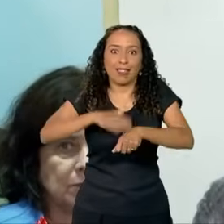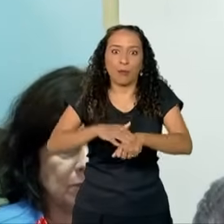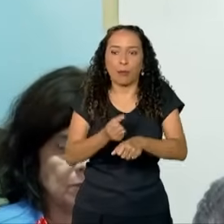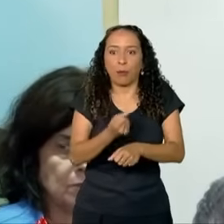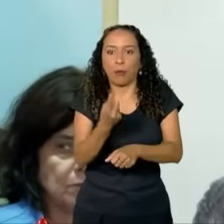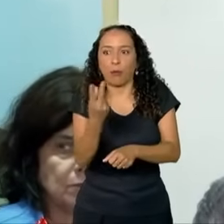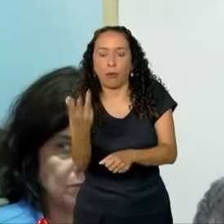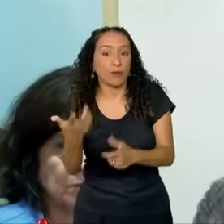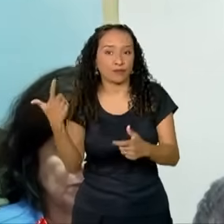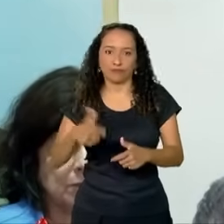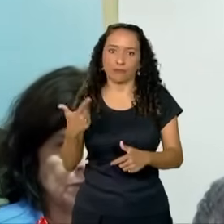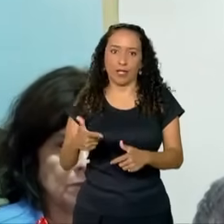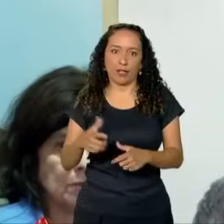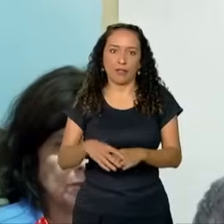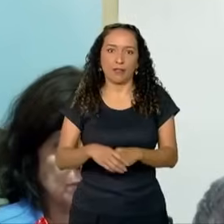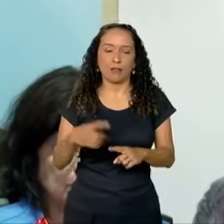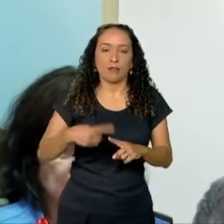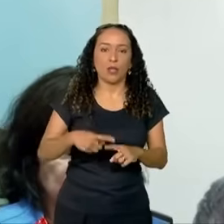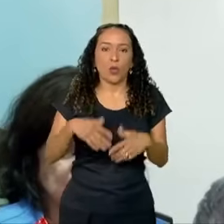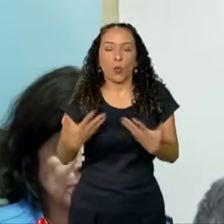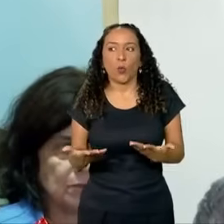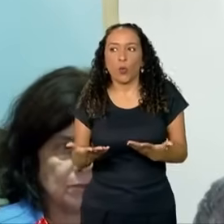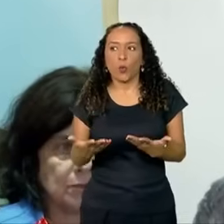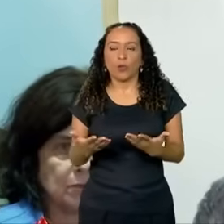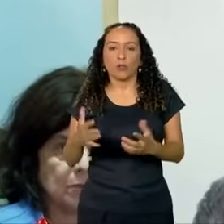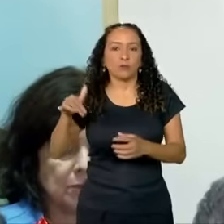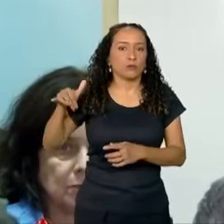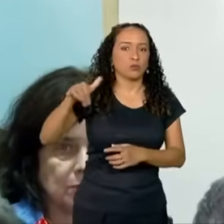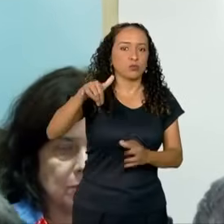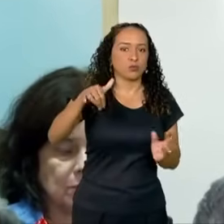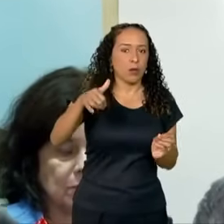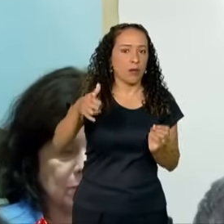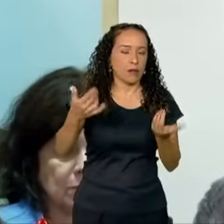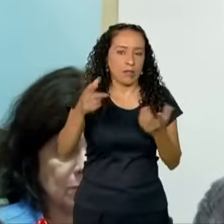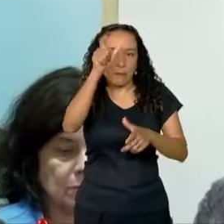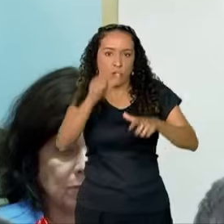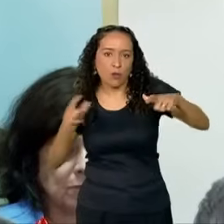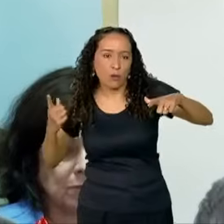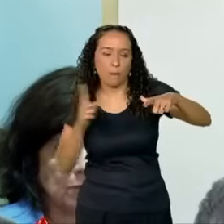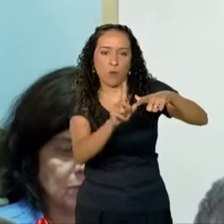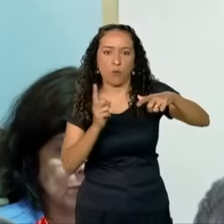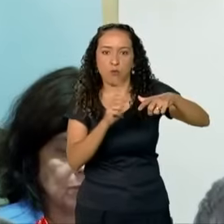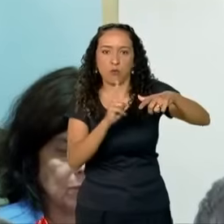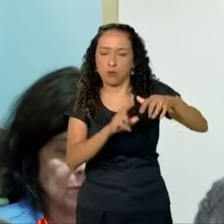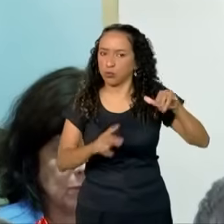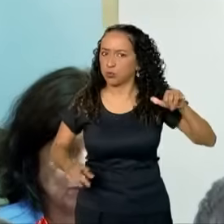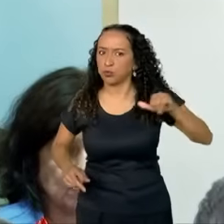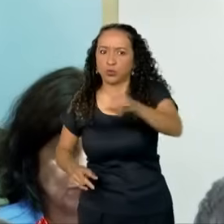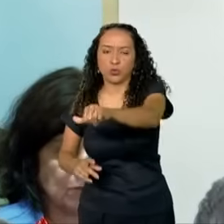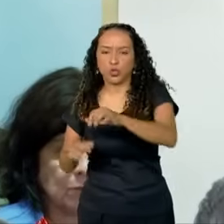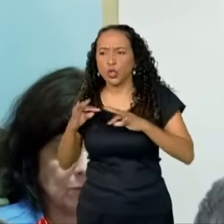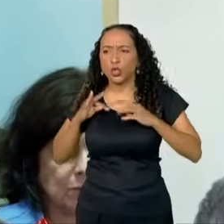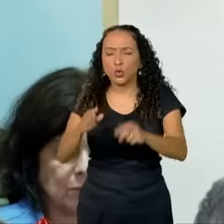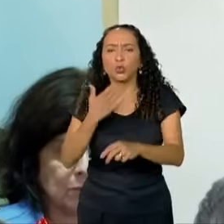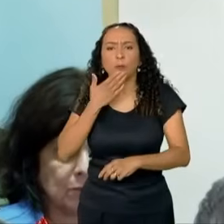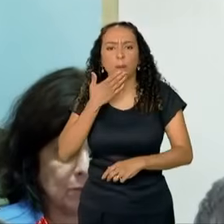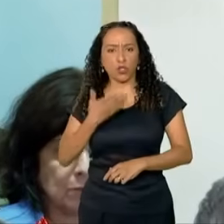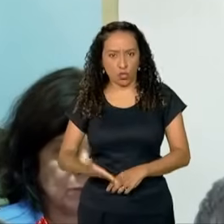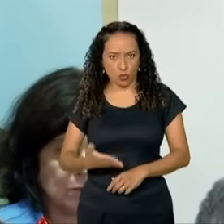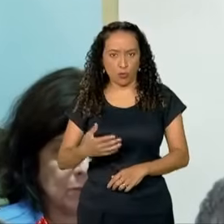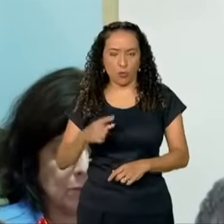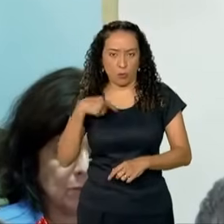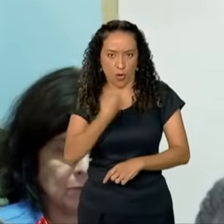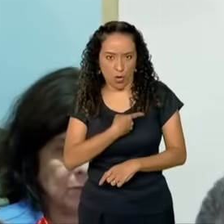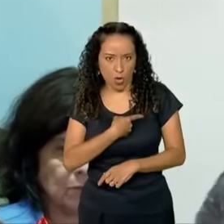Não temos tempo para contar quando colocamos na aeronave, mas é só dizer que tudo que nos foi solicitado.